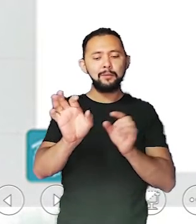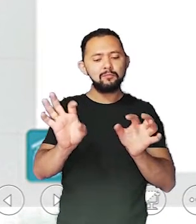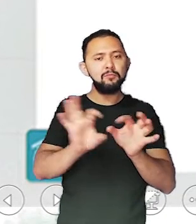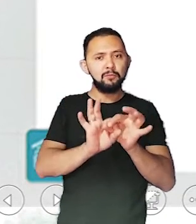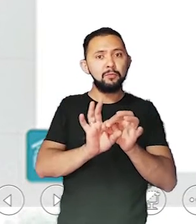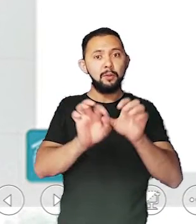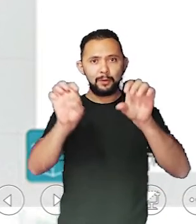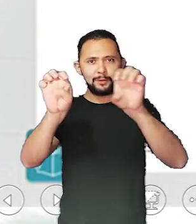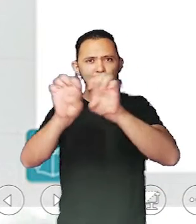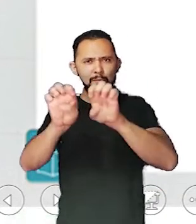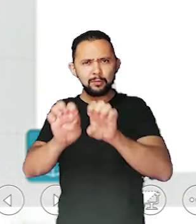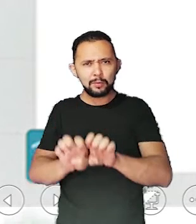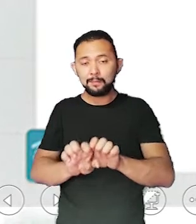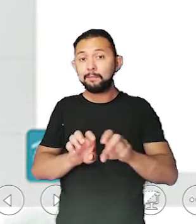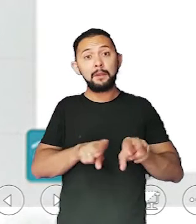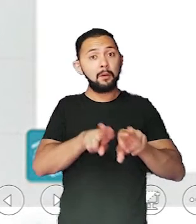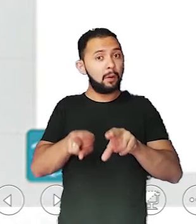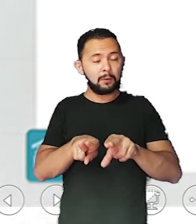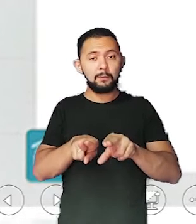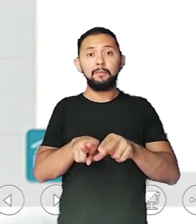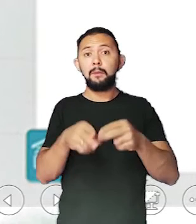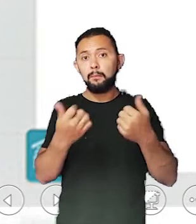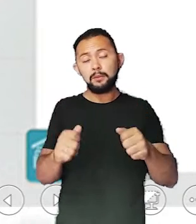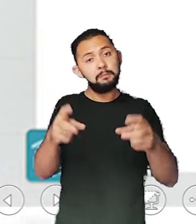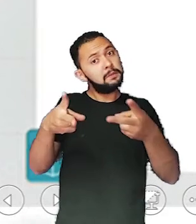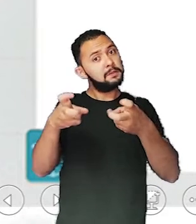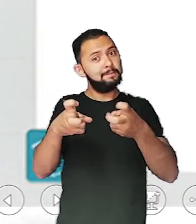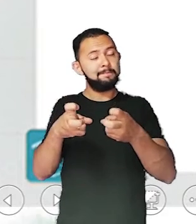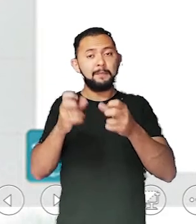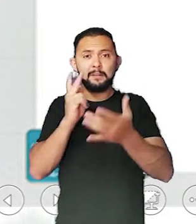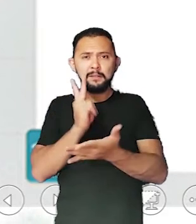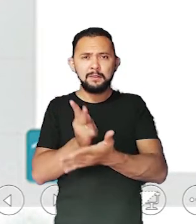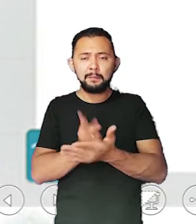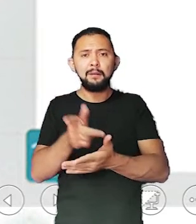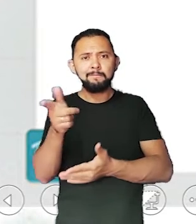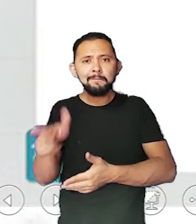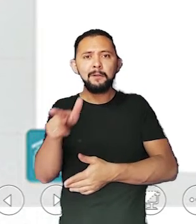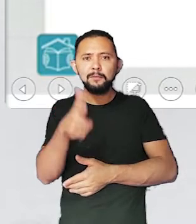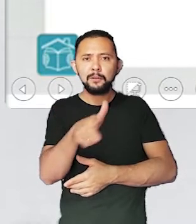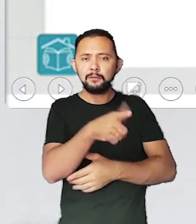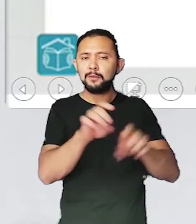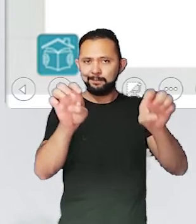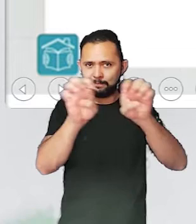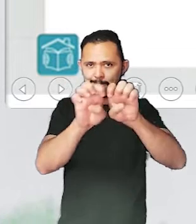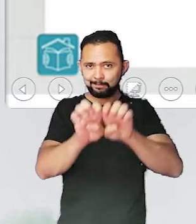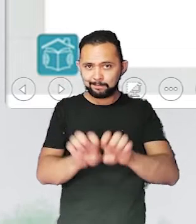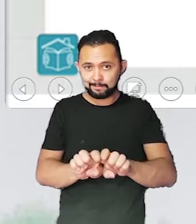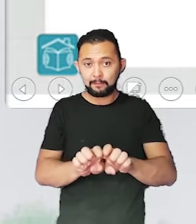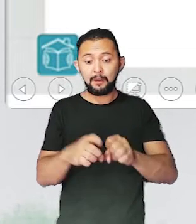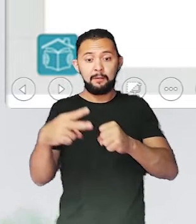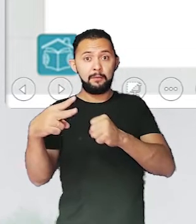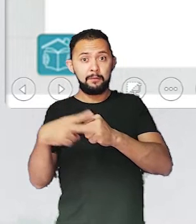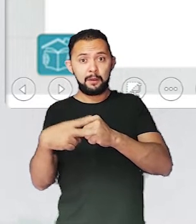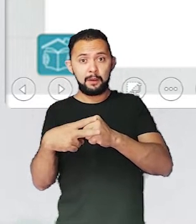aqui. Novamente, vocês observam sempre essa estrutura, ela vai se repetir, certo? Verbo,